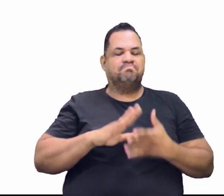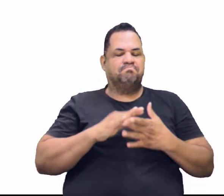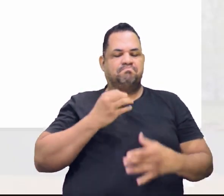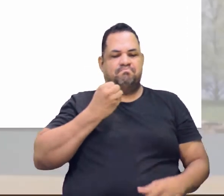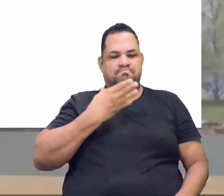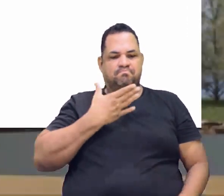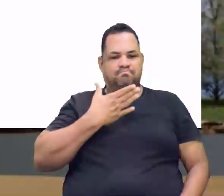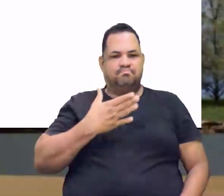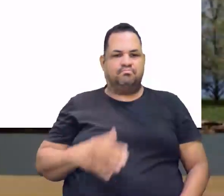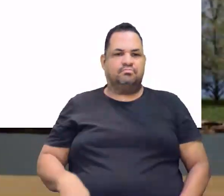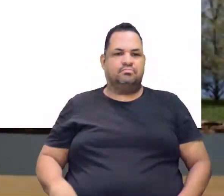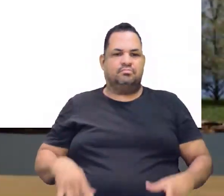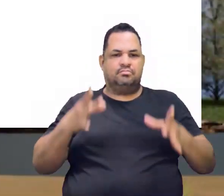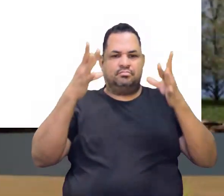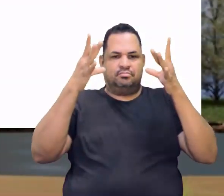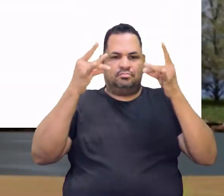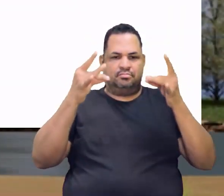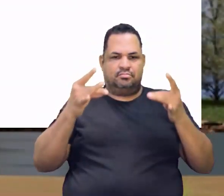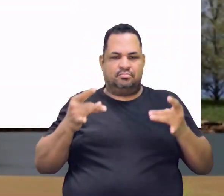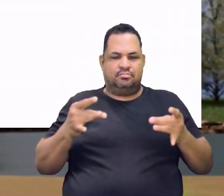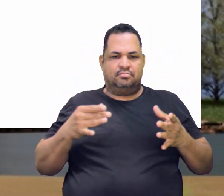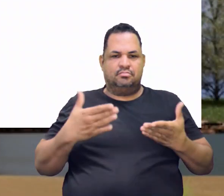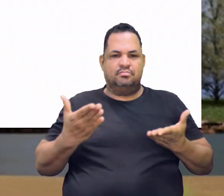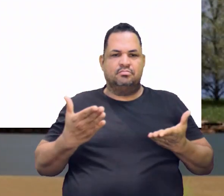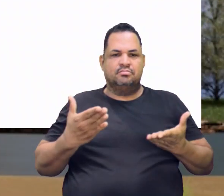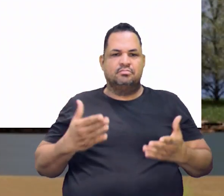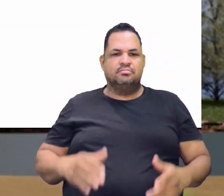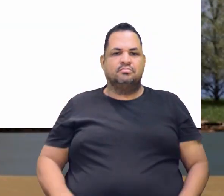muito bem. Um detalhe, gente,